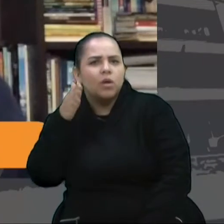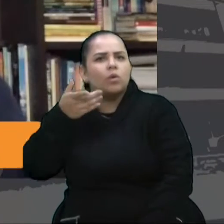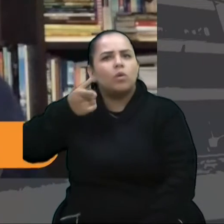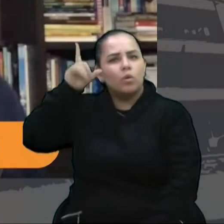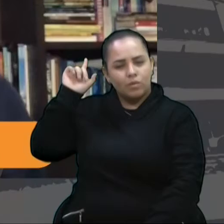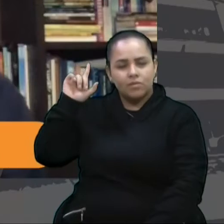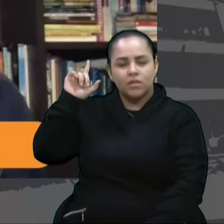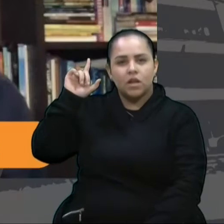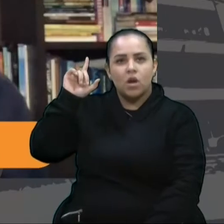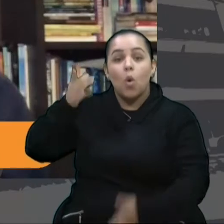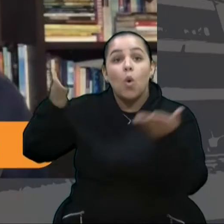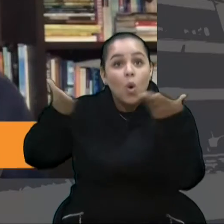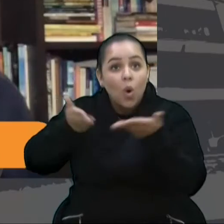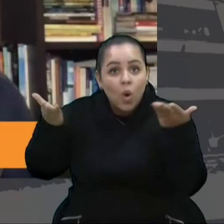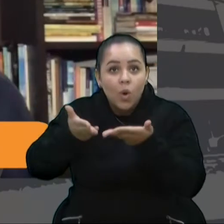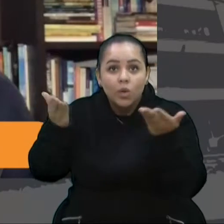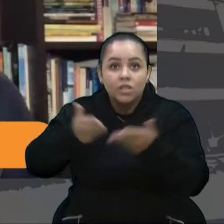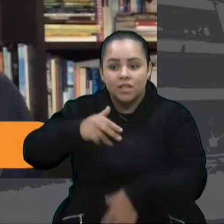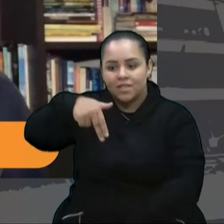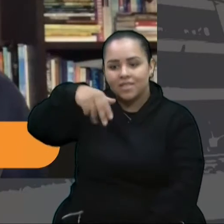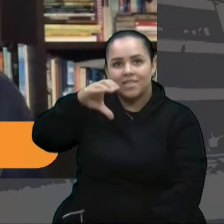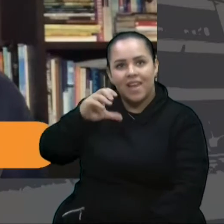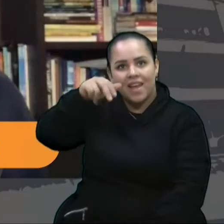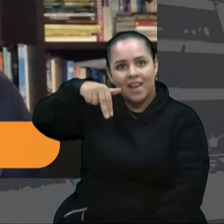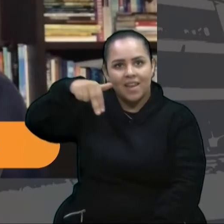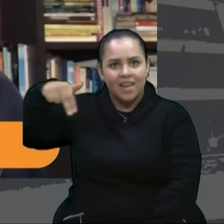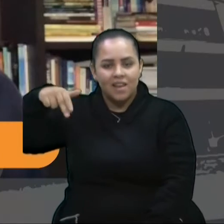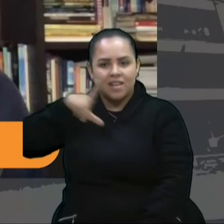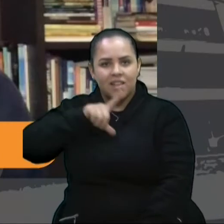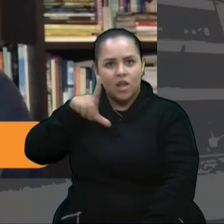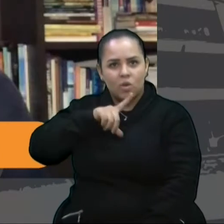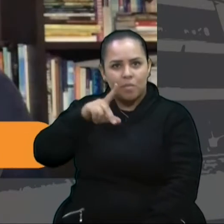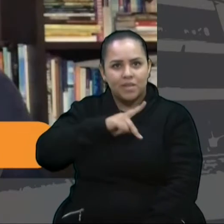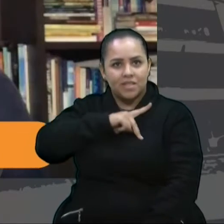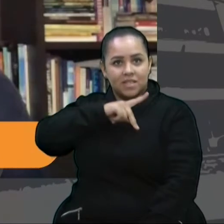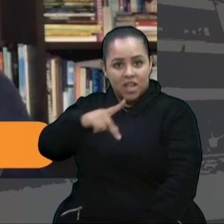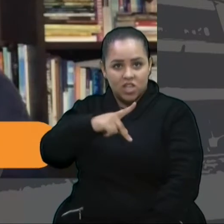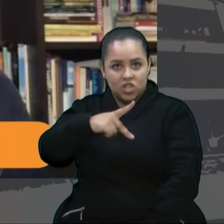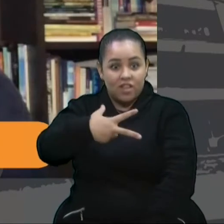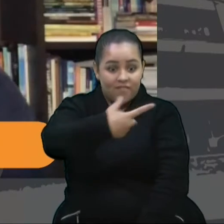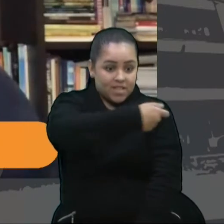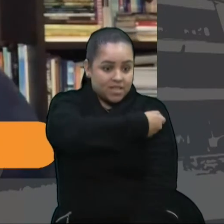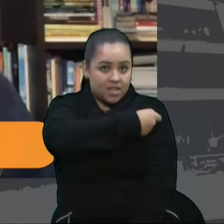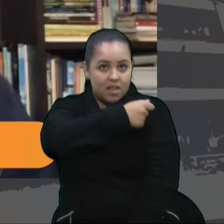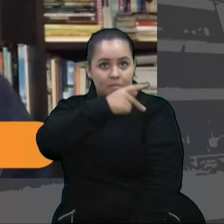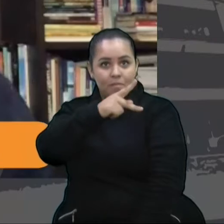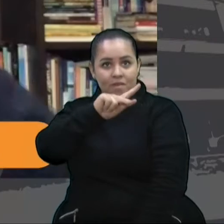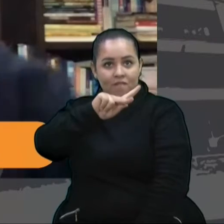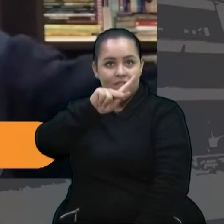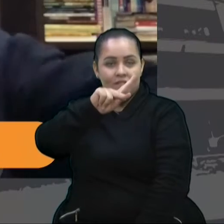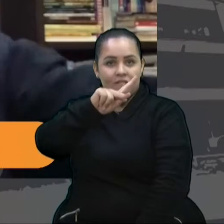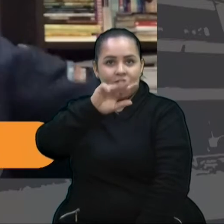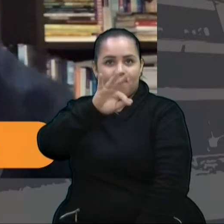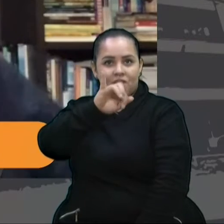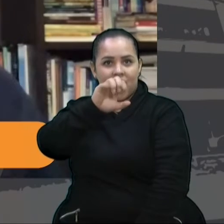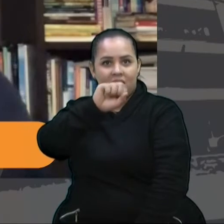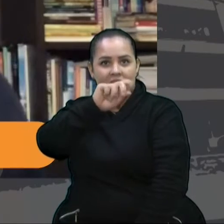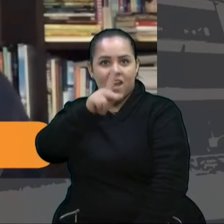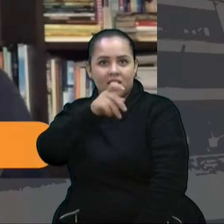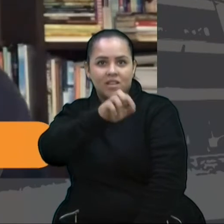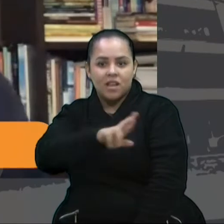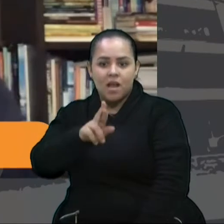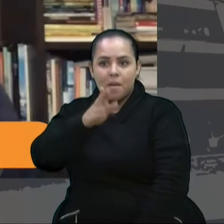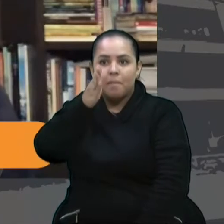CNN, o presidente da Pfizer está falando, na metade, o Renan Calheiros diz obrigado. Ele já ouviu